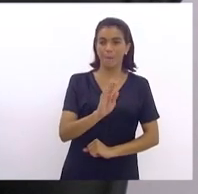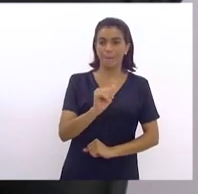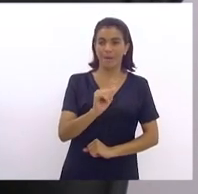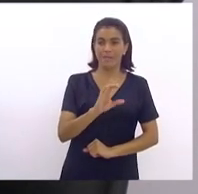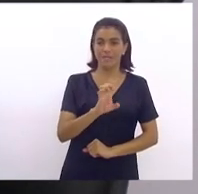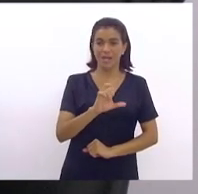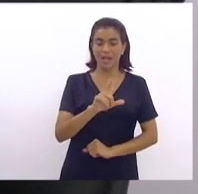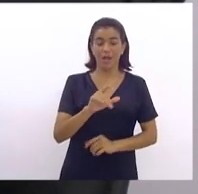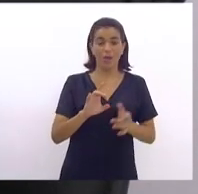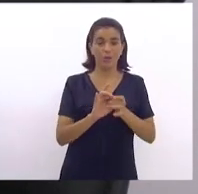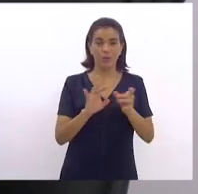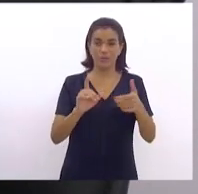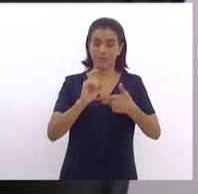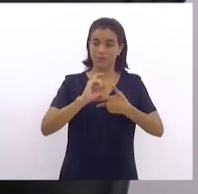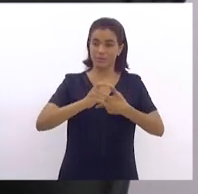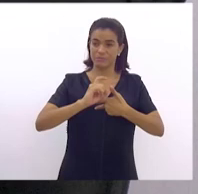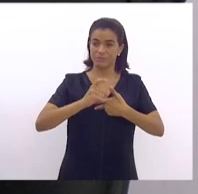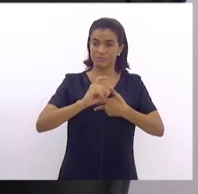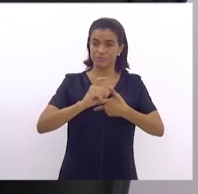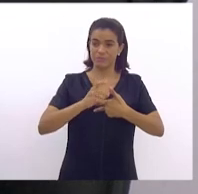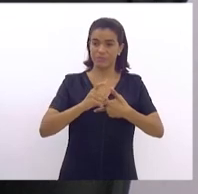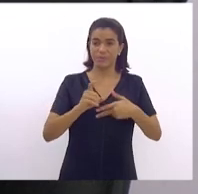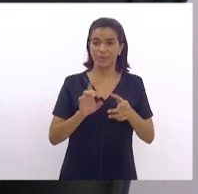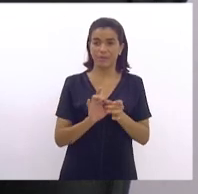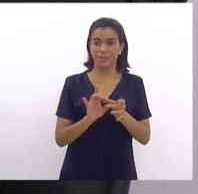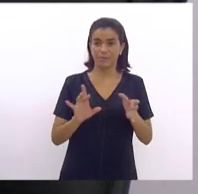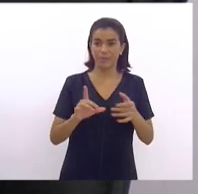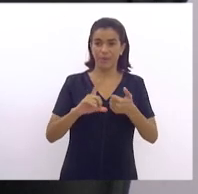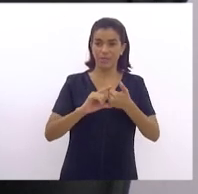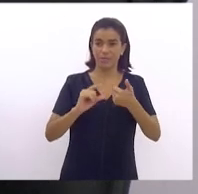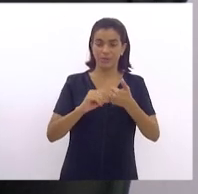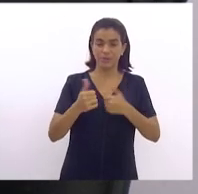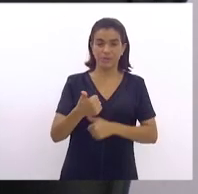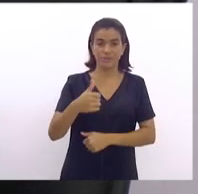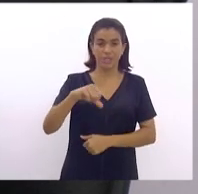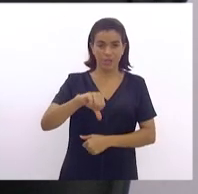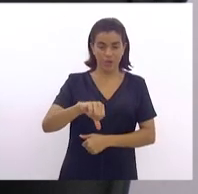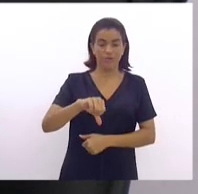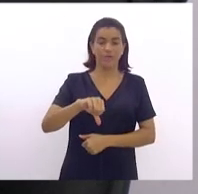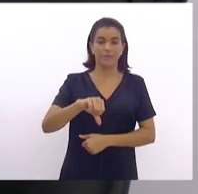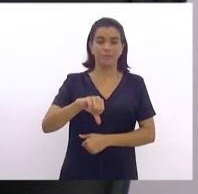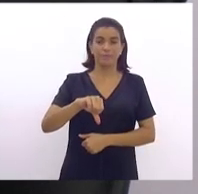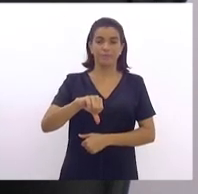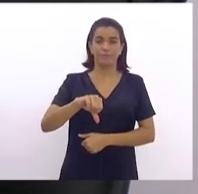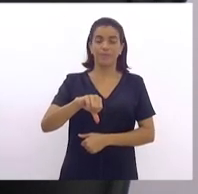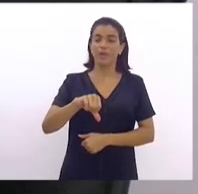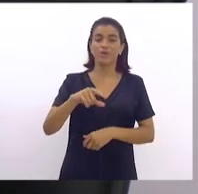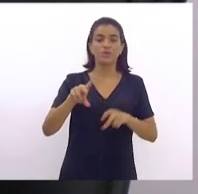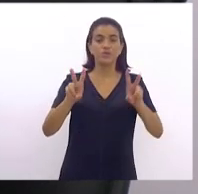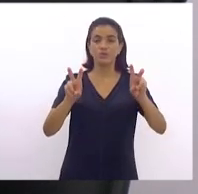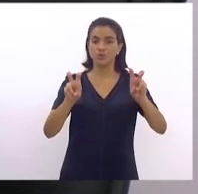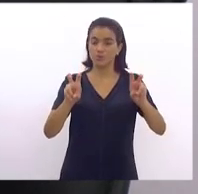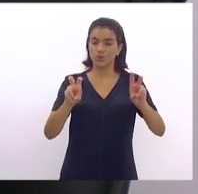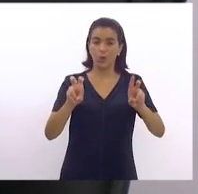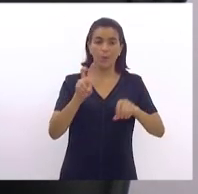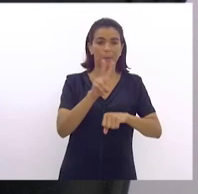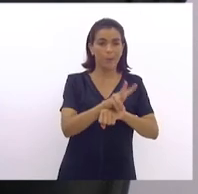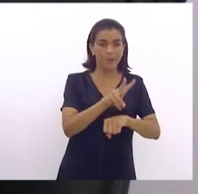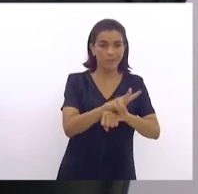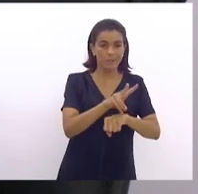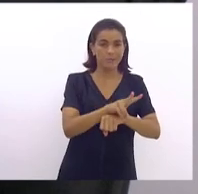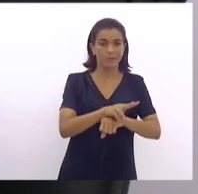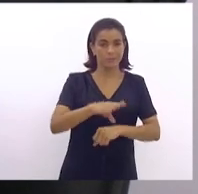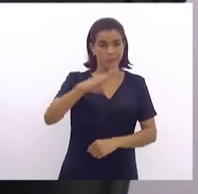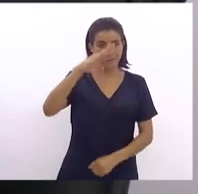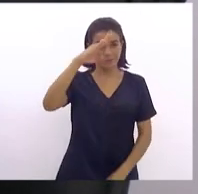Executivo a alterar o artigo 19. Na Lei 9.537, de 29 de dezembro de 21, que dispõe sobre o Sistema de Proteção Social dos